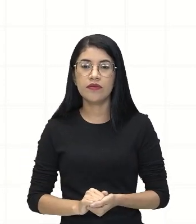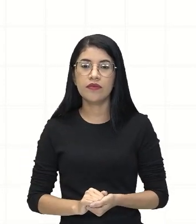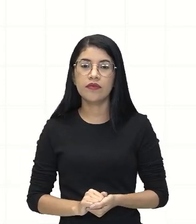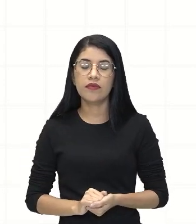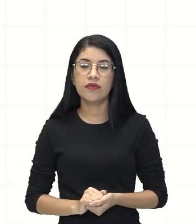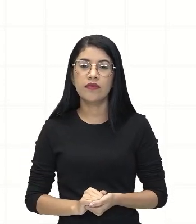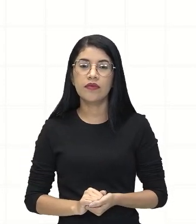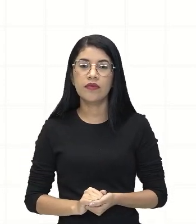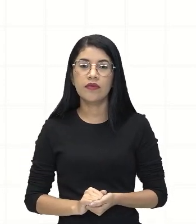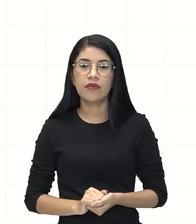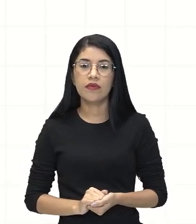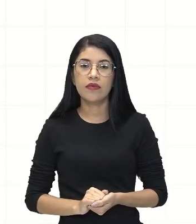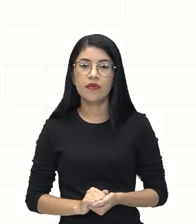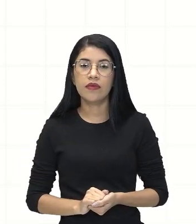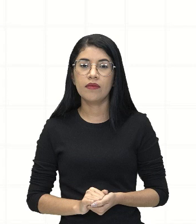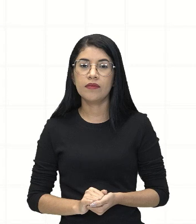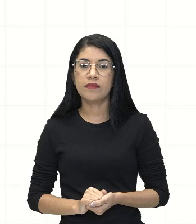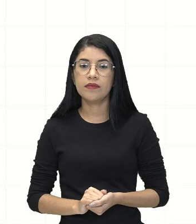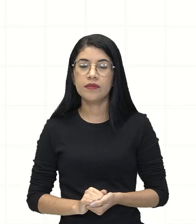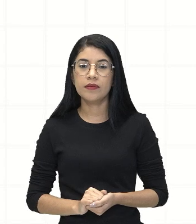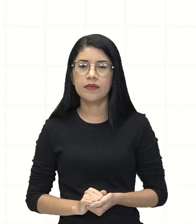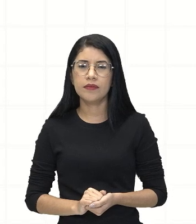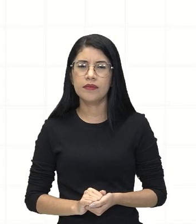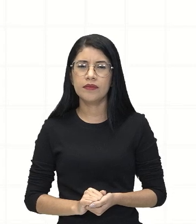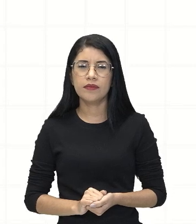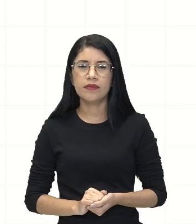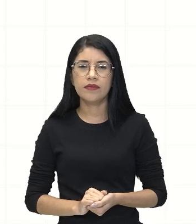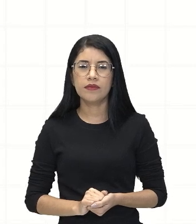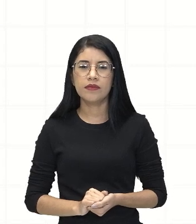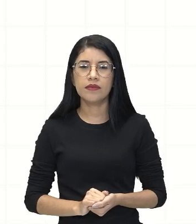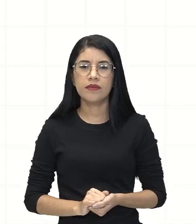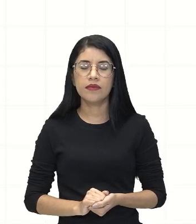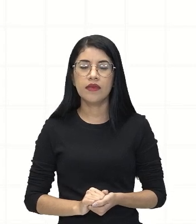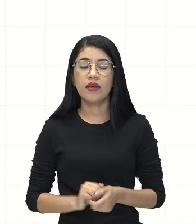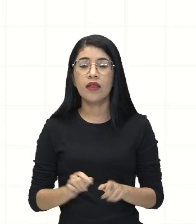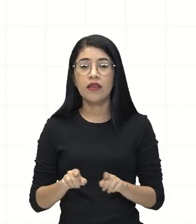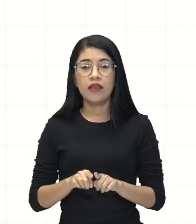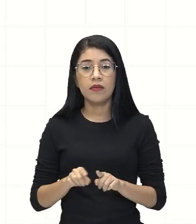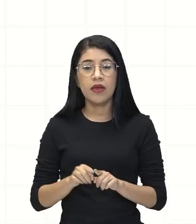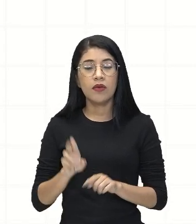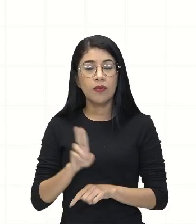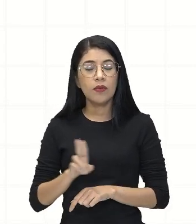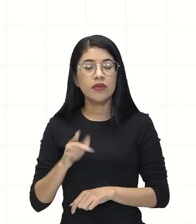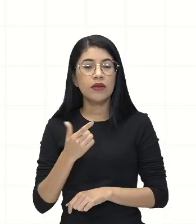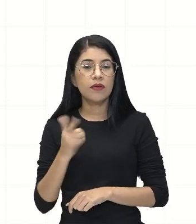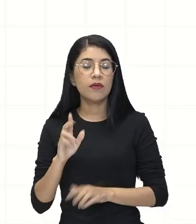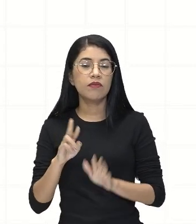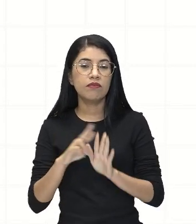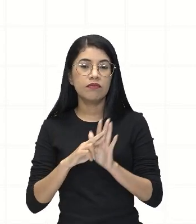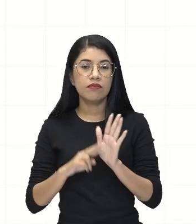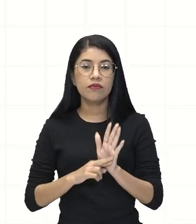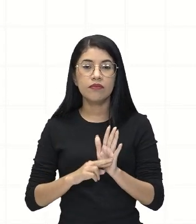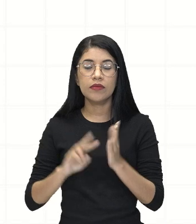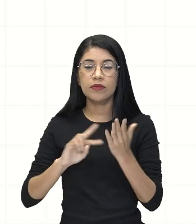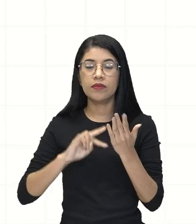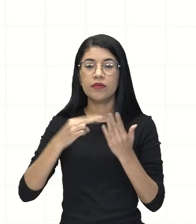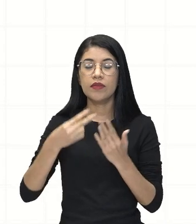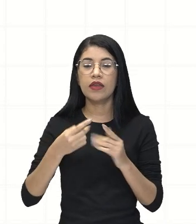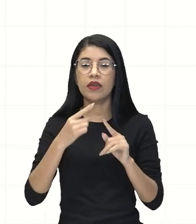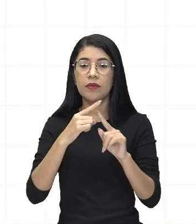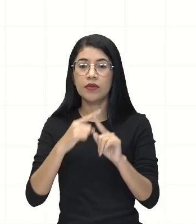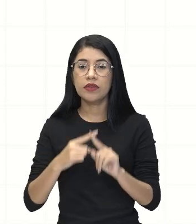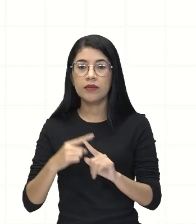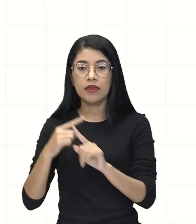vezes 2. E aí, ó, aqui eu já posso até aplicar uma outra propriedade, mas agora de potência. Multiplicação de potência de